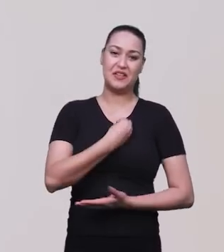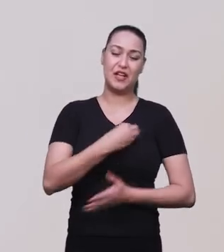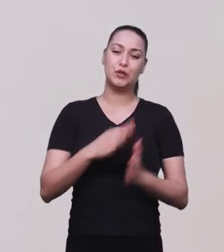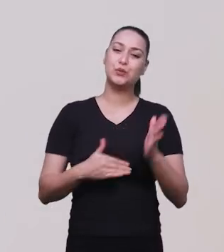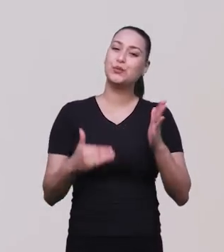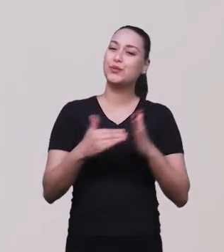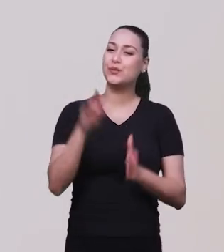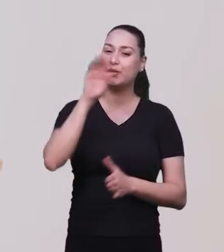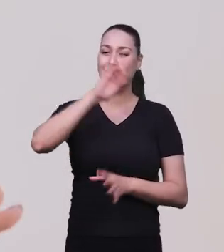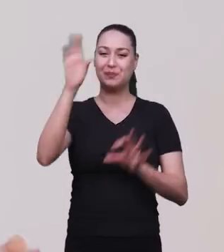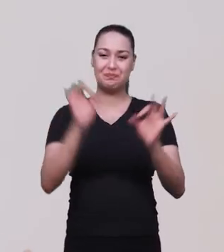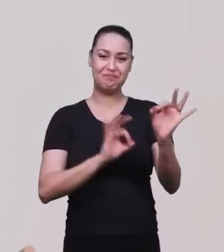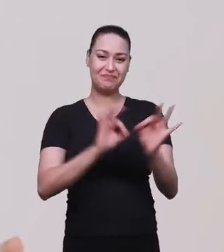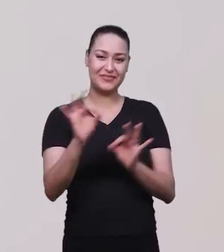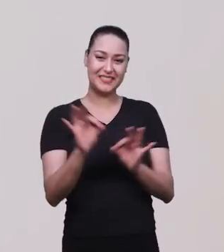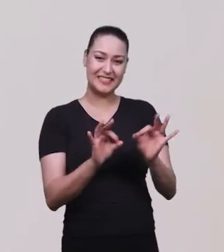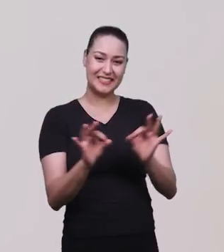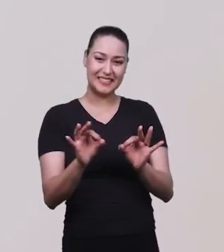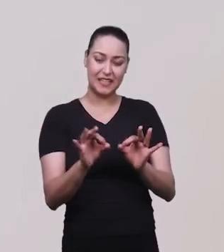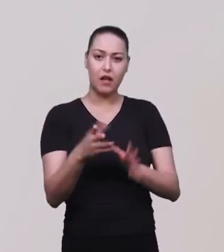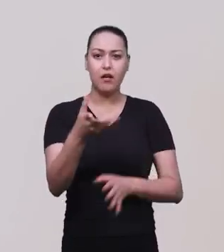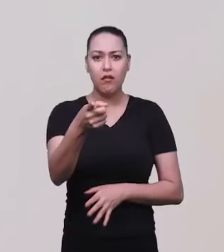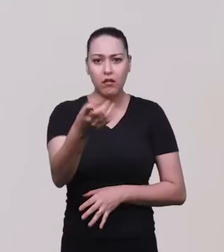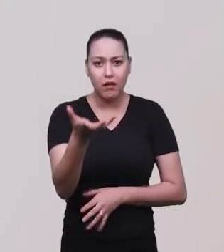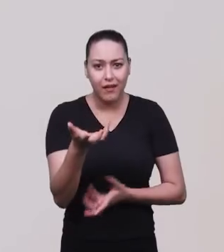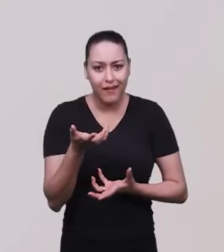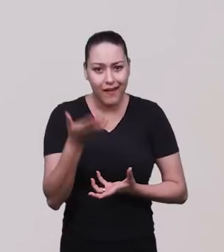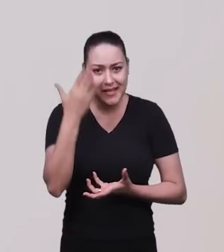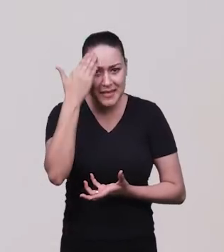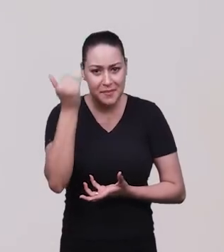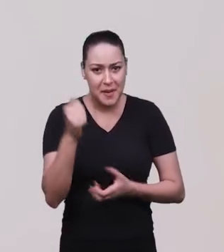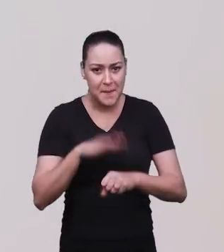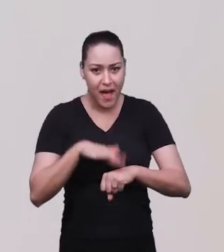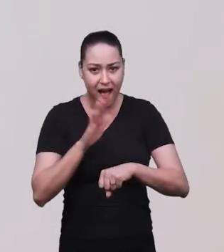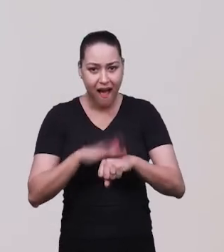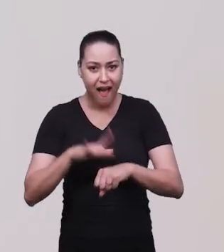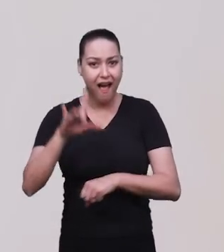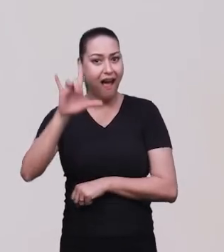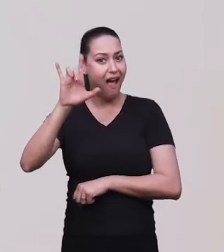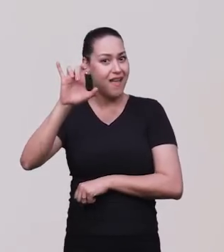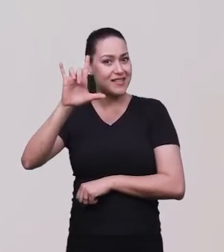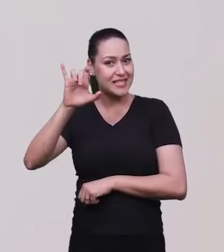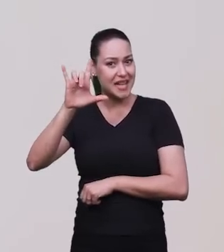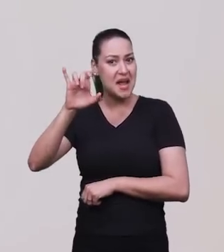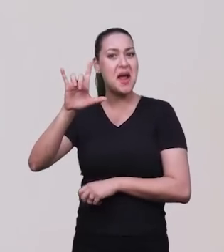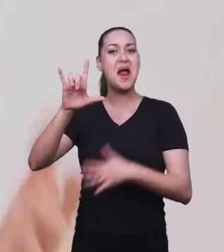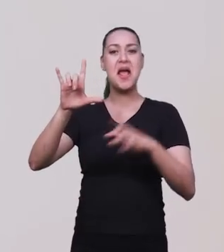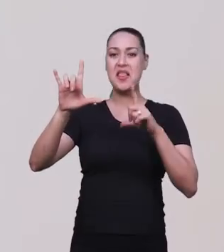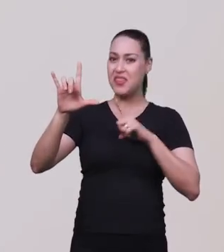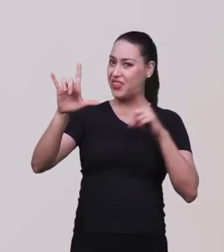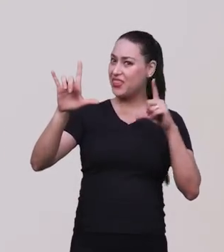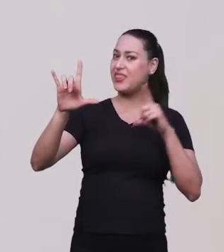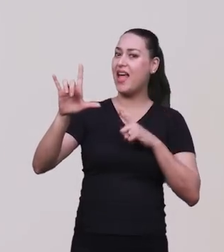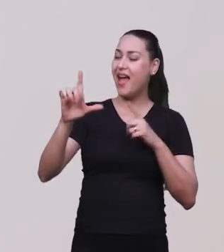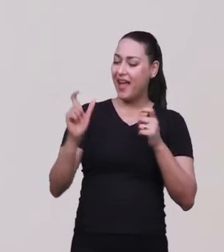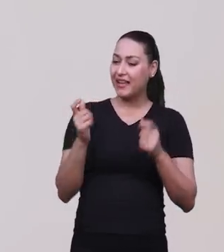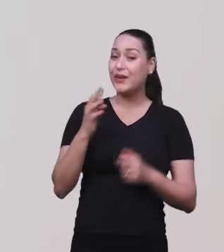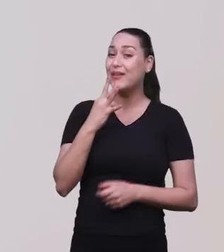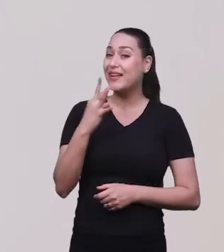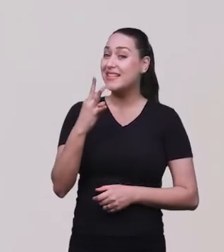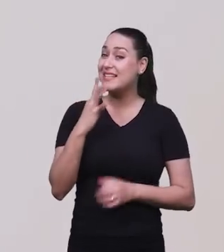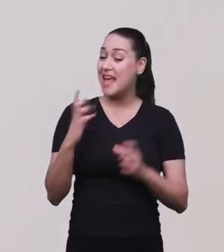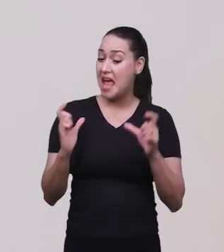operado na região norte. E ó, quer saber mais? Cada uma dessas regiões tem um Instagram. Vai lá, conheça um pouquinho da igreja